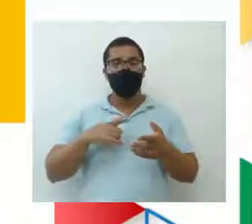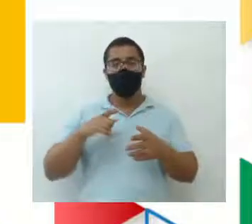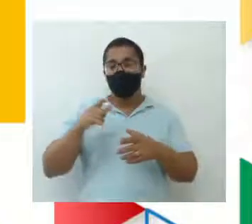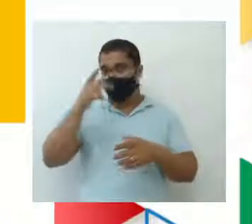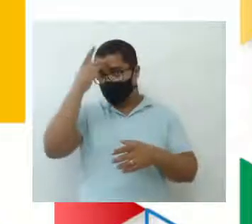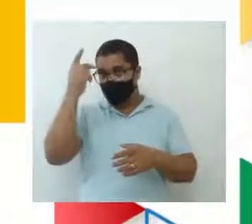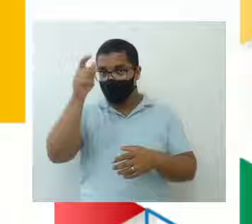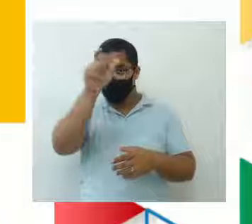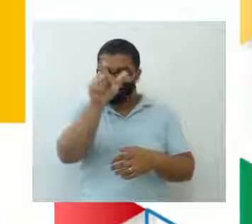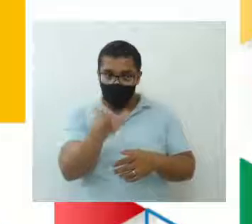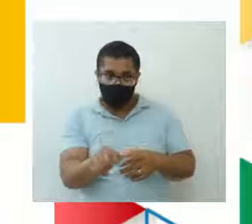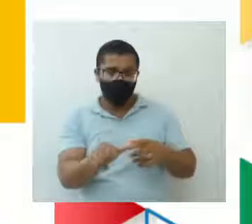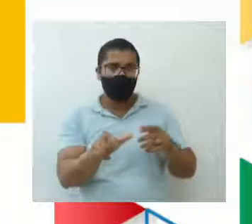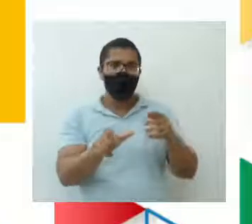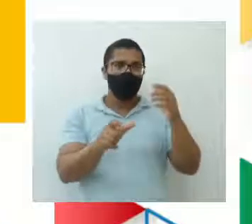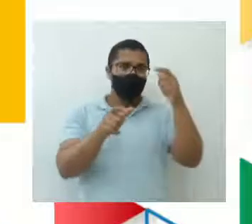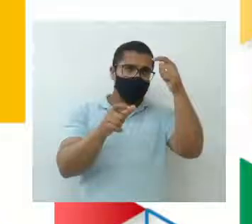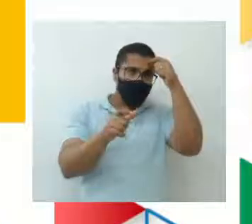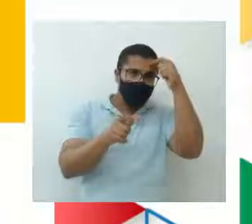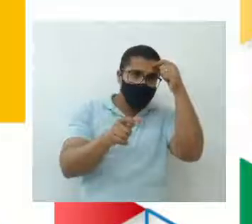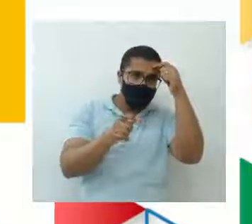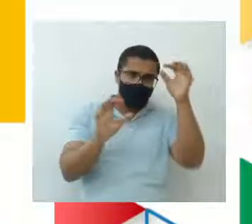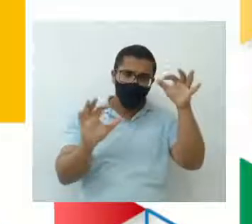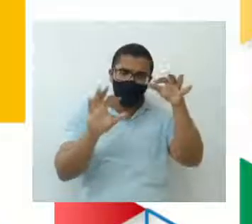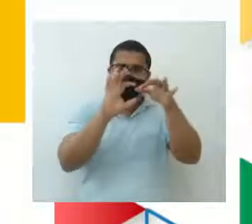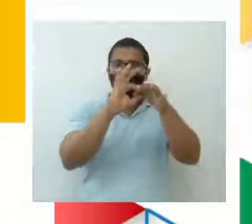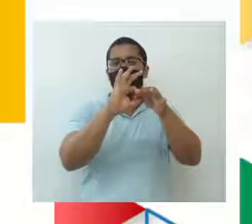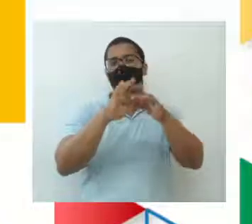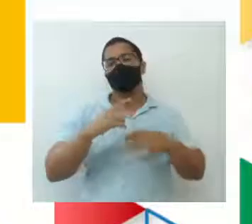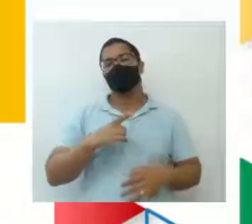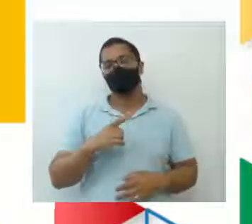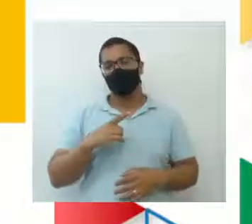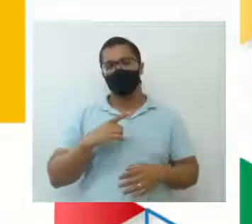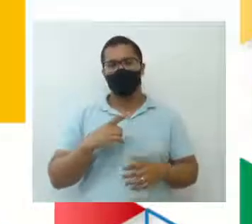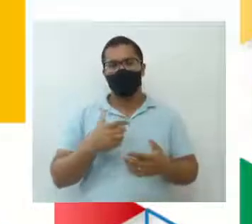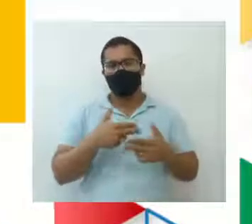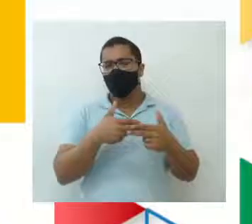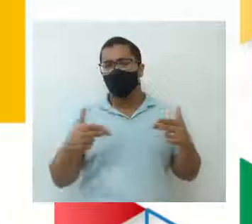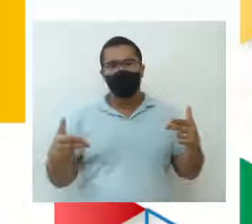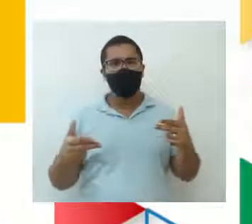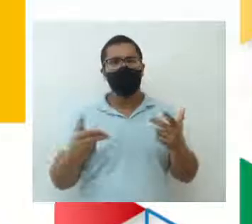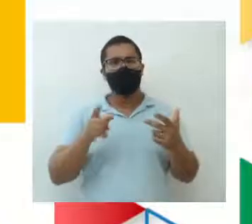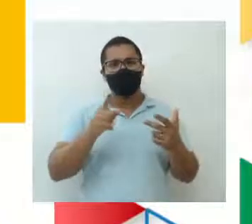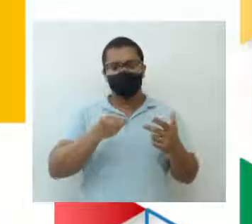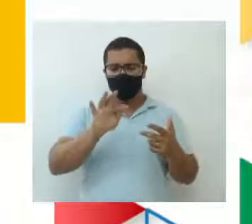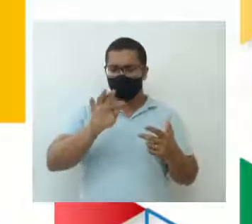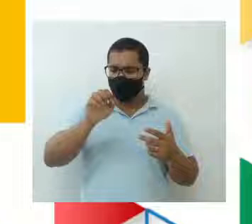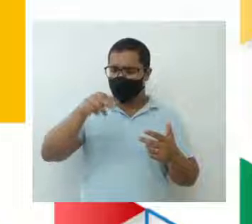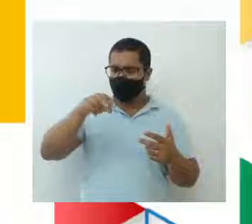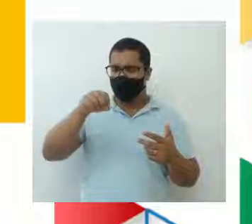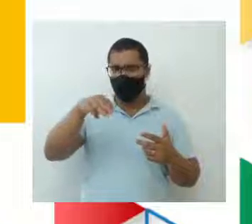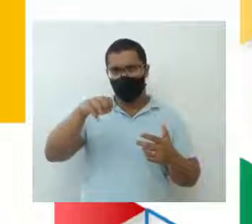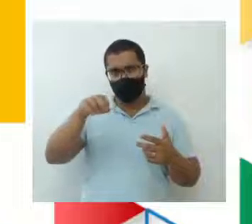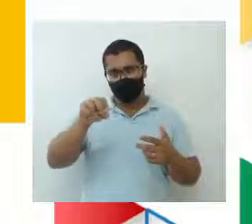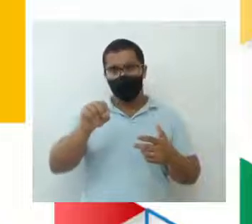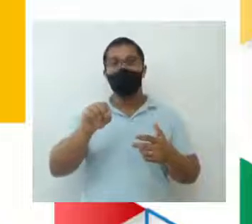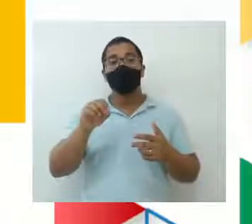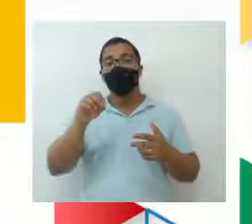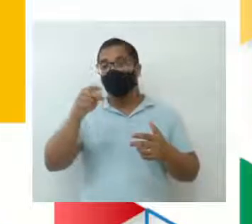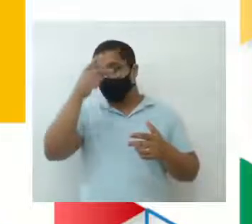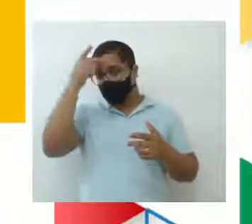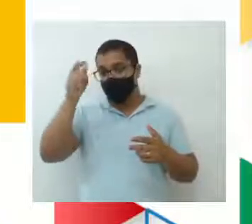da consciência. Então, os fenômenos são manifestações que só possuem sentido quando interpretados